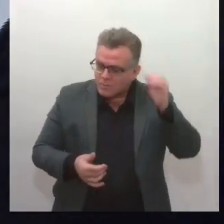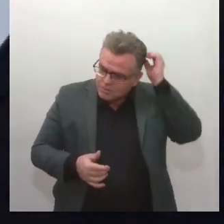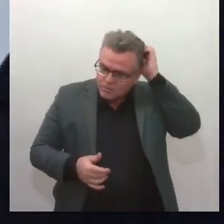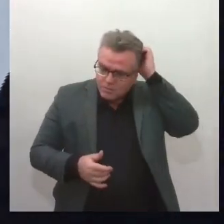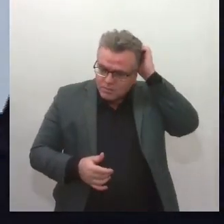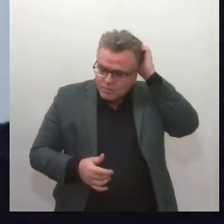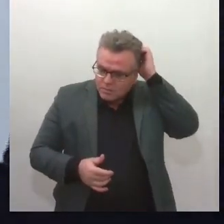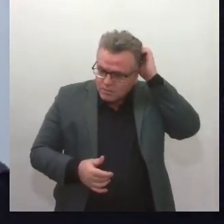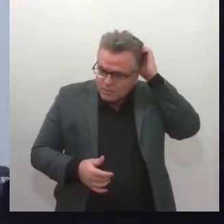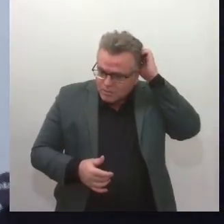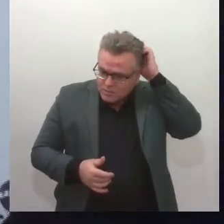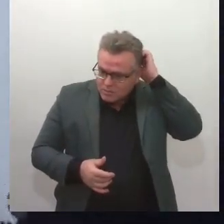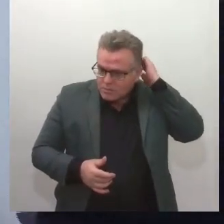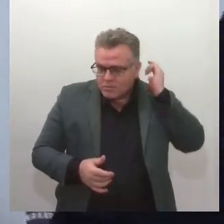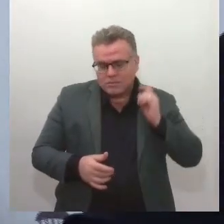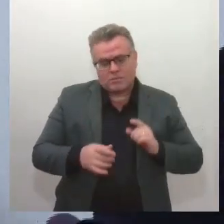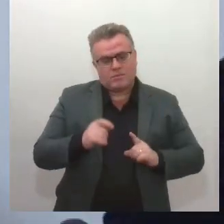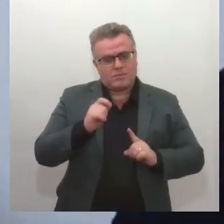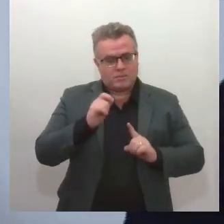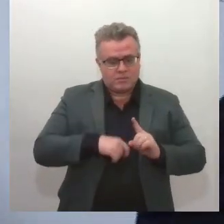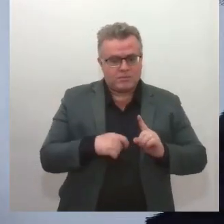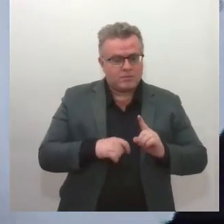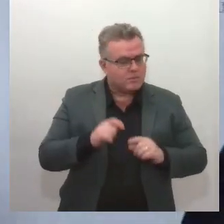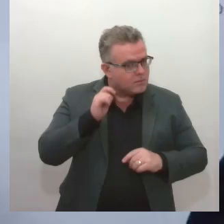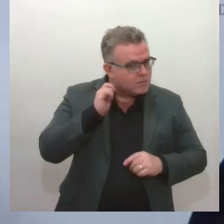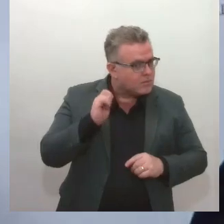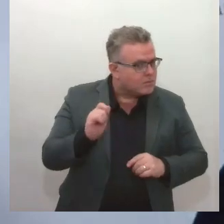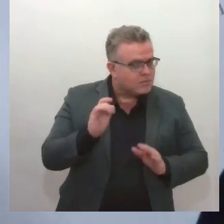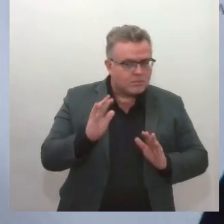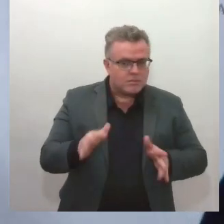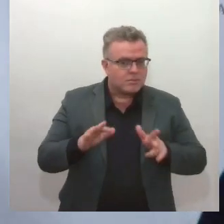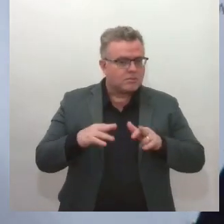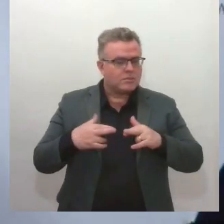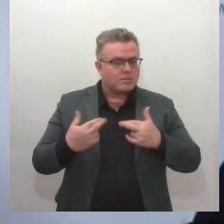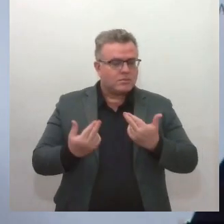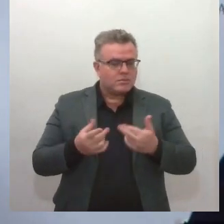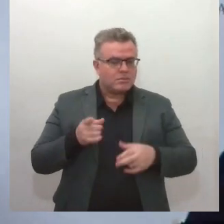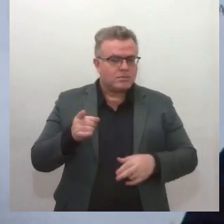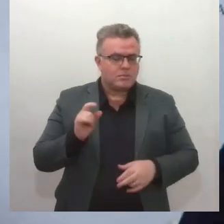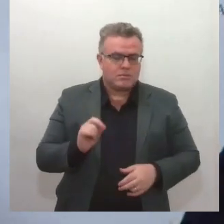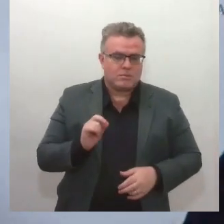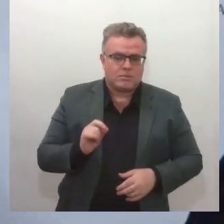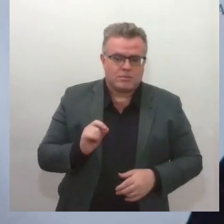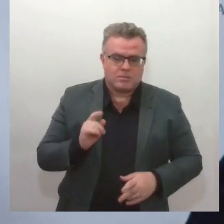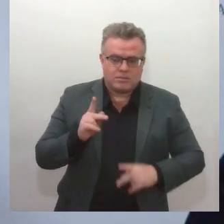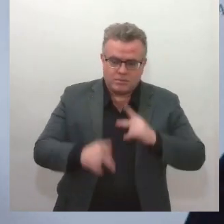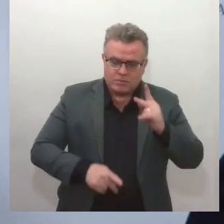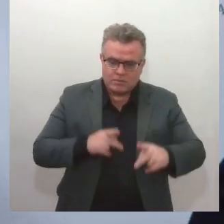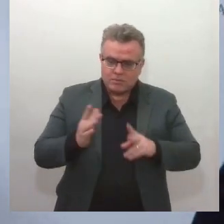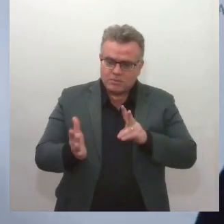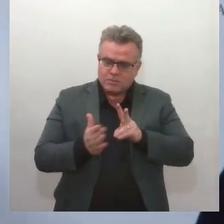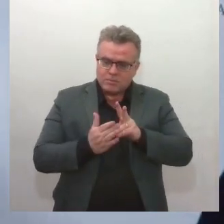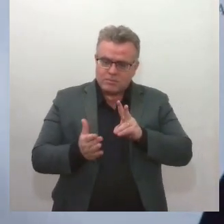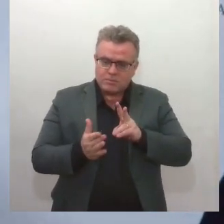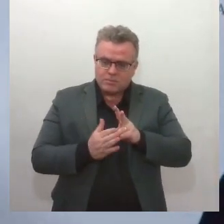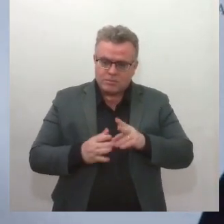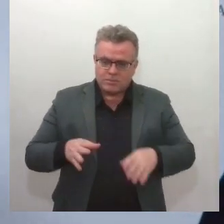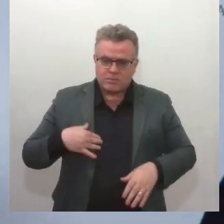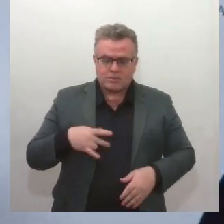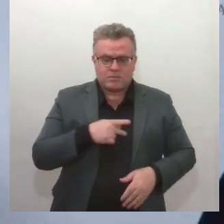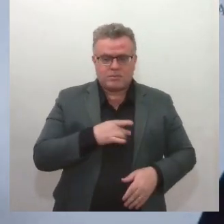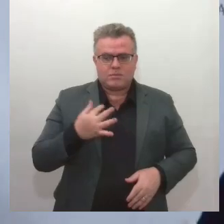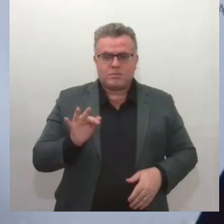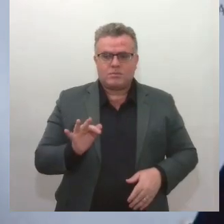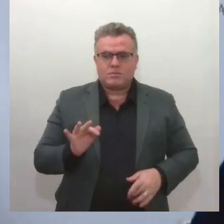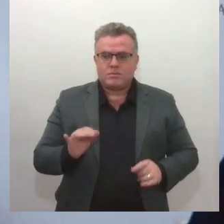uma reunião com o povo Fucaxó, junto com o Ministério Público Federal e também com a Secretaria